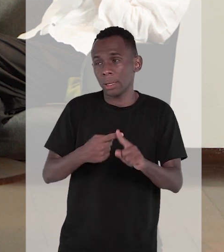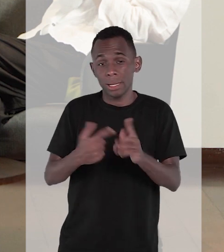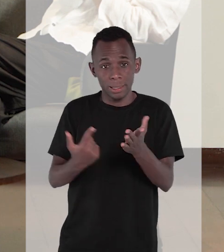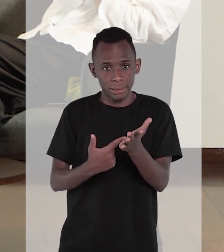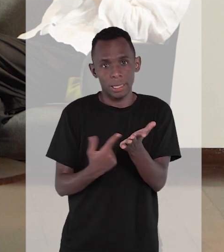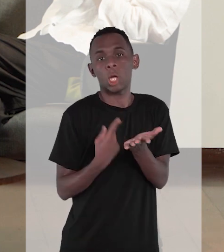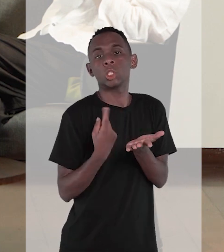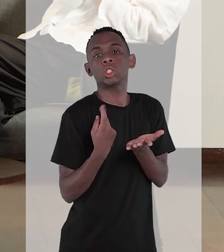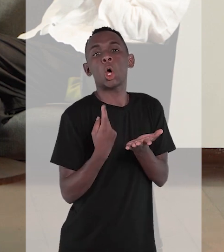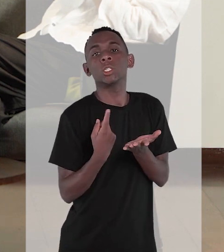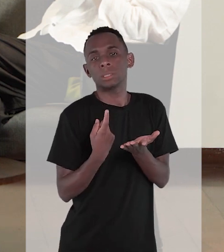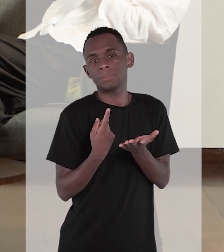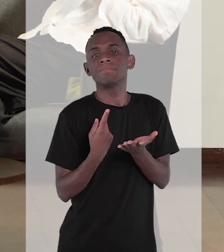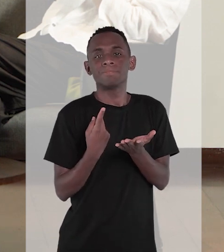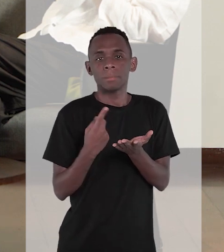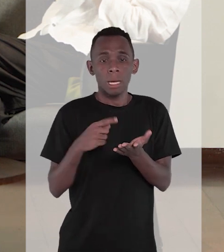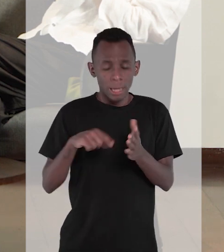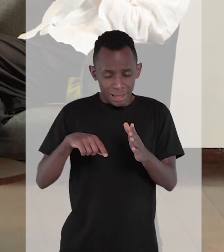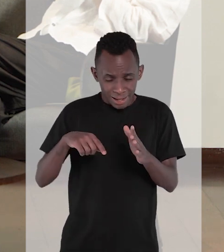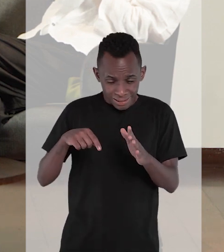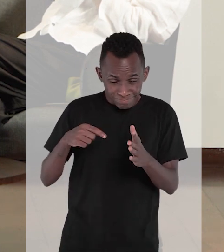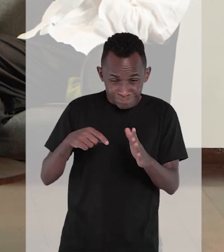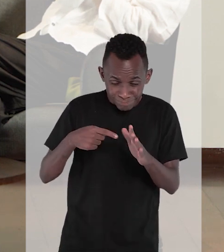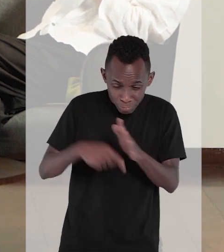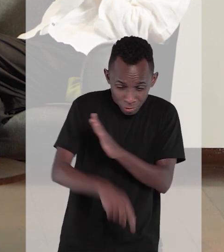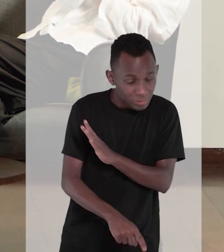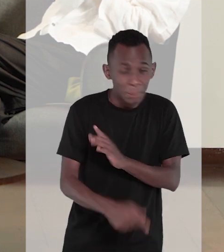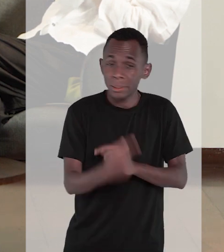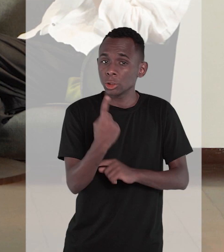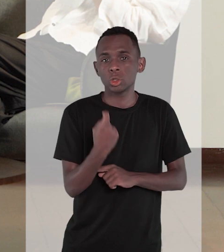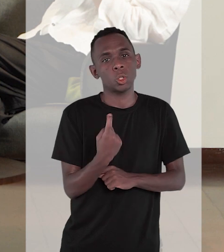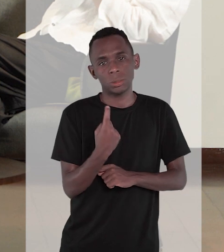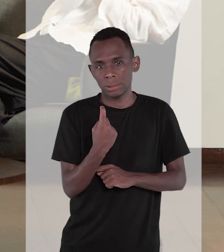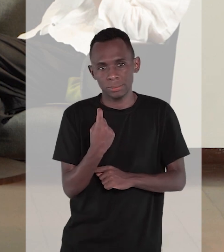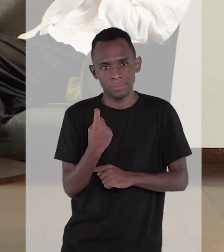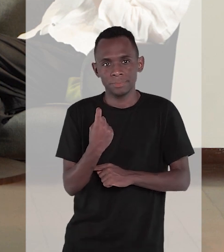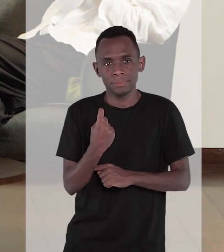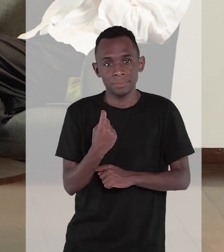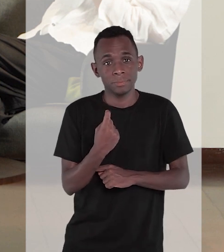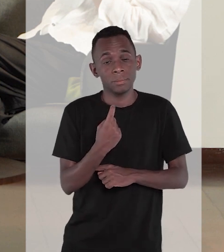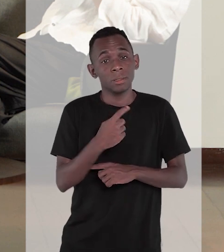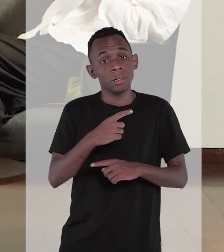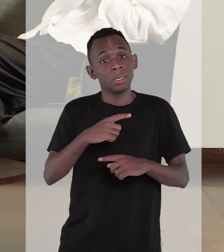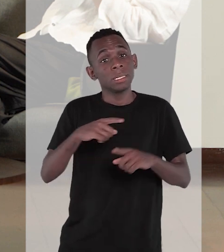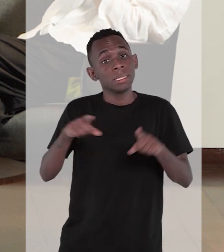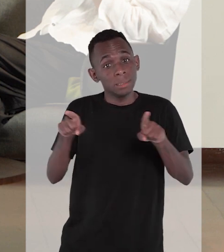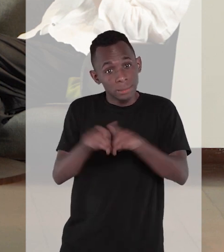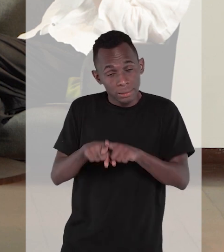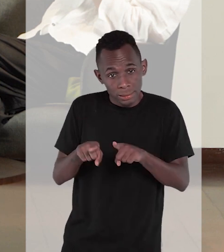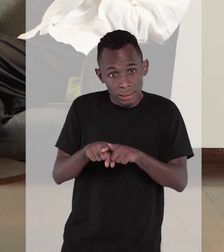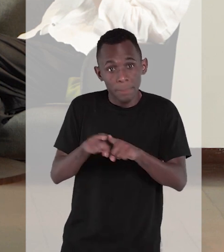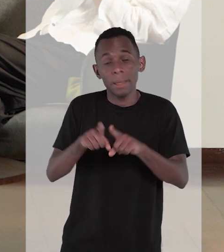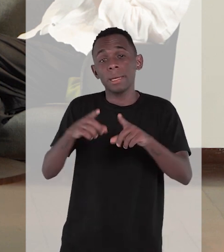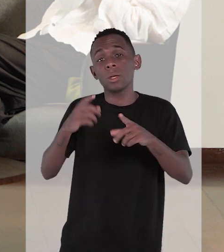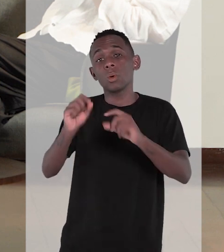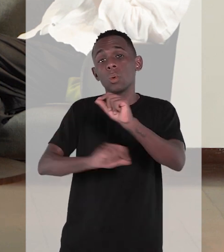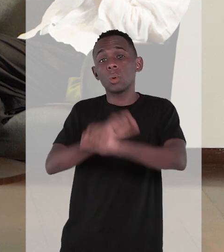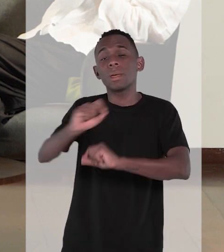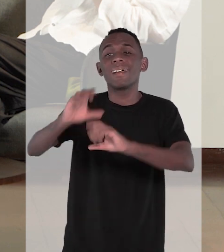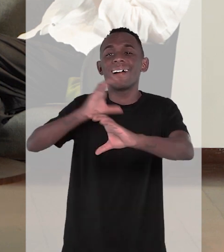E a literatura é solitária. Sim. Né, profundamente solitária, não tem ninguém. Ao mesmo tempo, a música